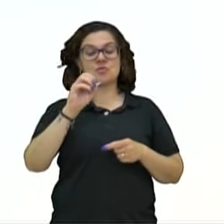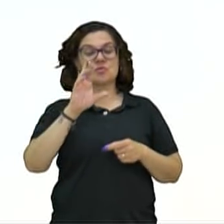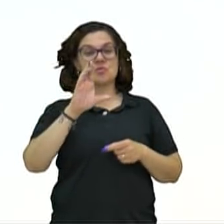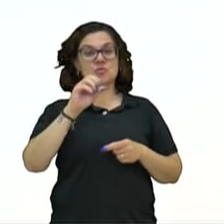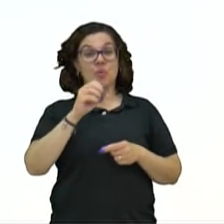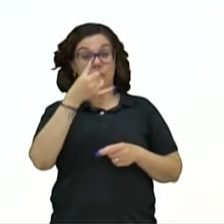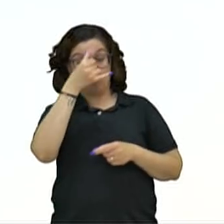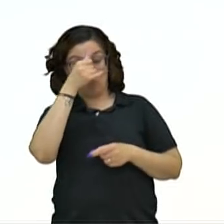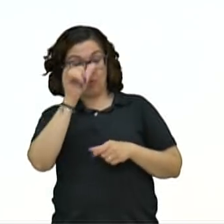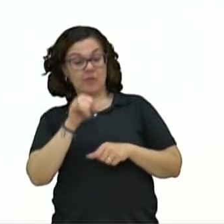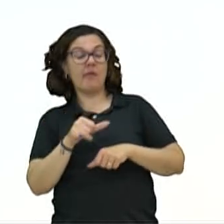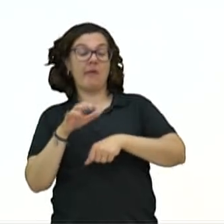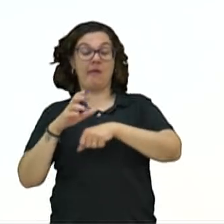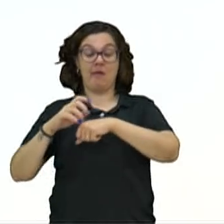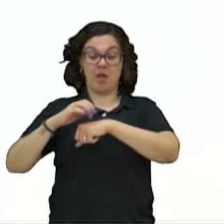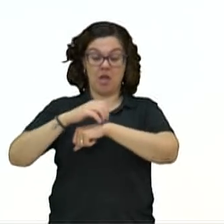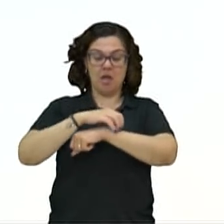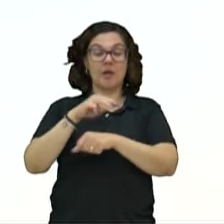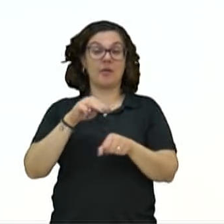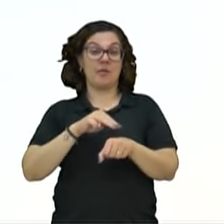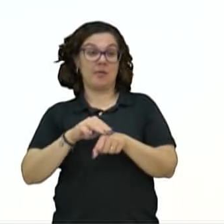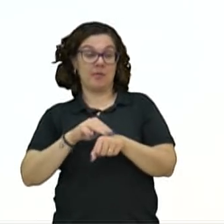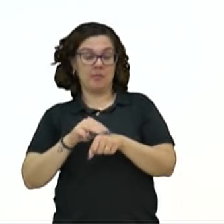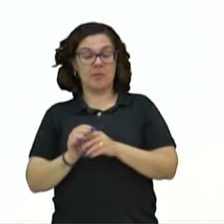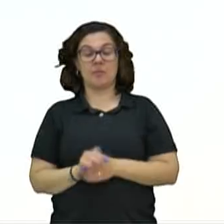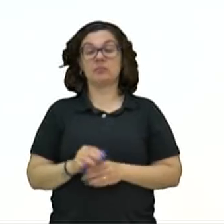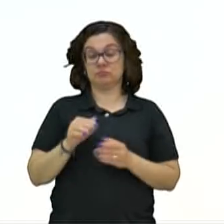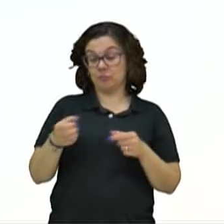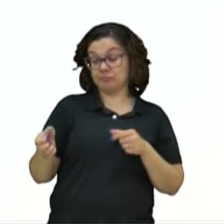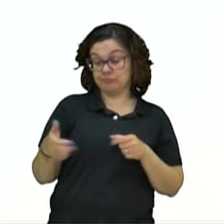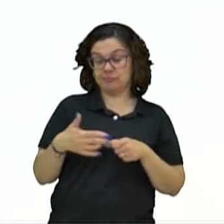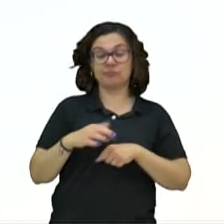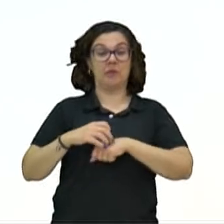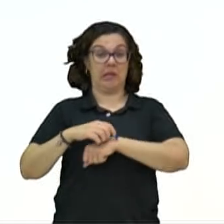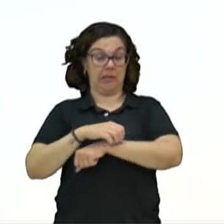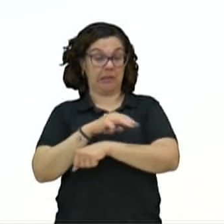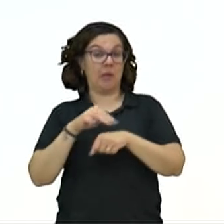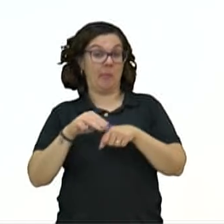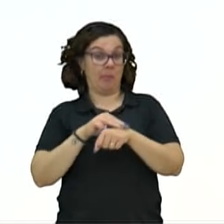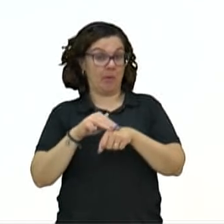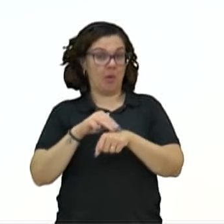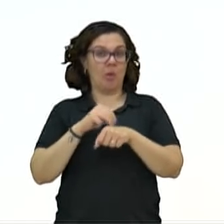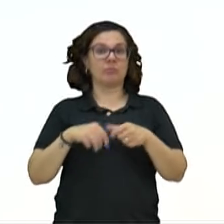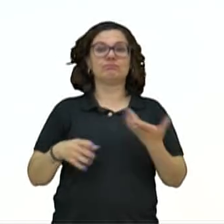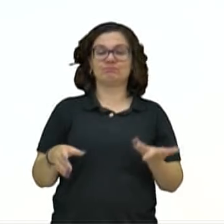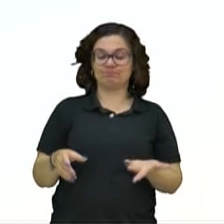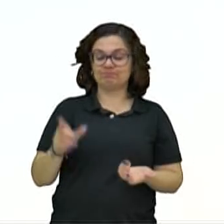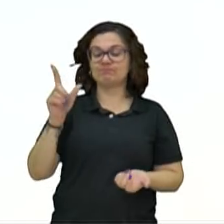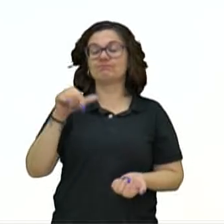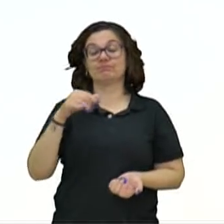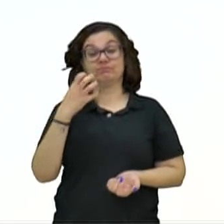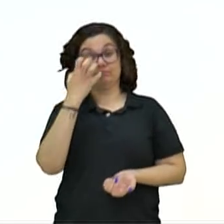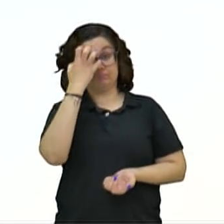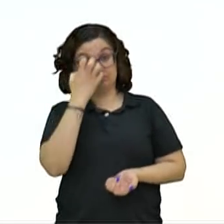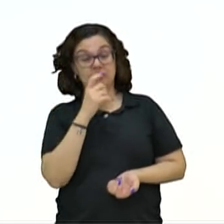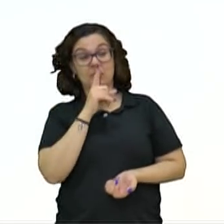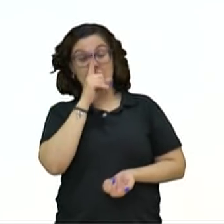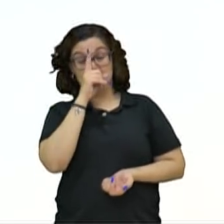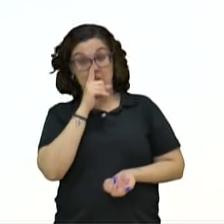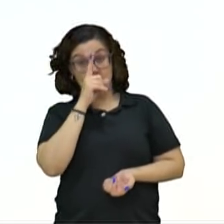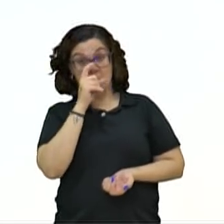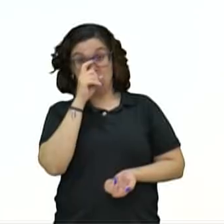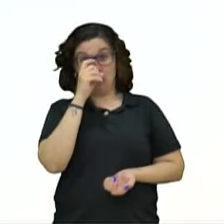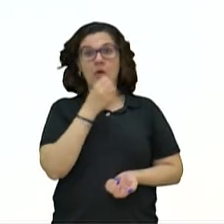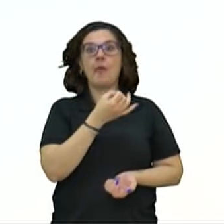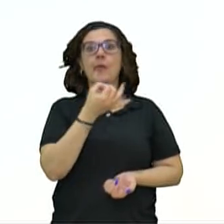da aranha marrom, tá? Então, o veneno, né, da aranha marrom, vocês sabem, ele provoca danos bem sérios, inclusive em